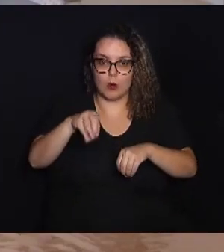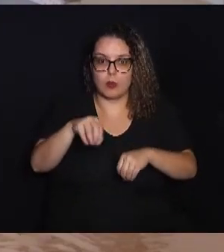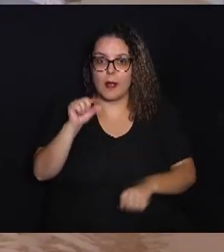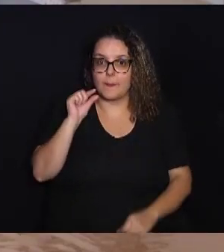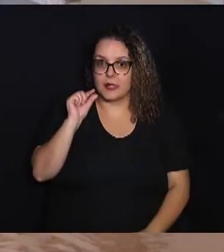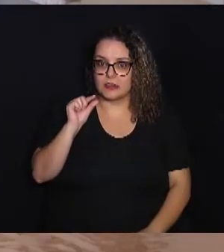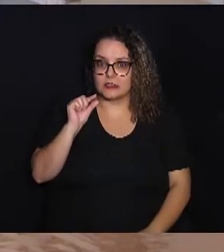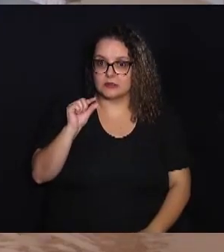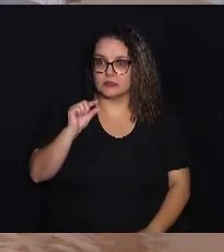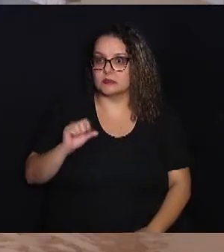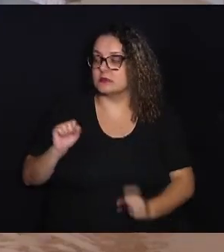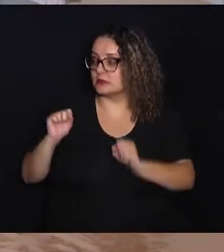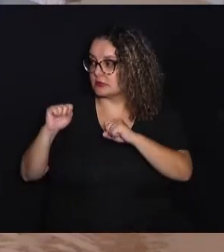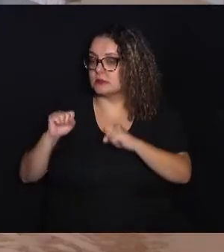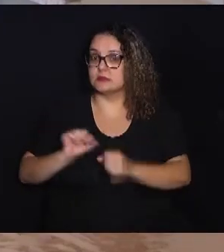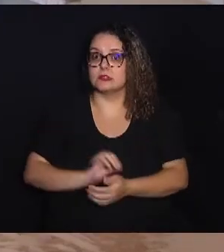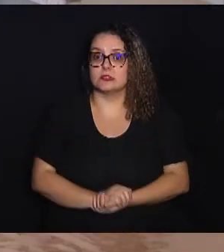nessa